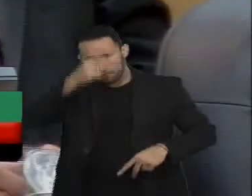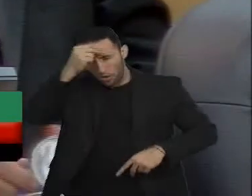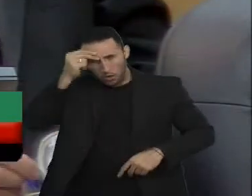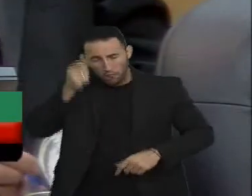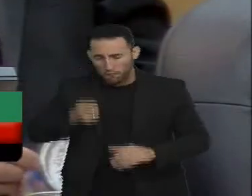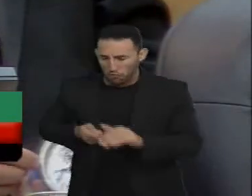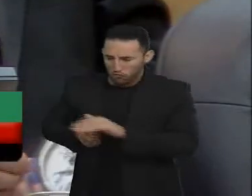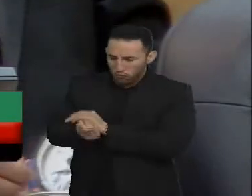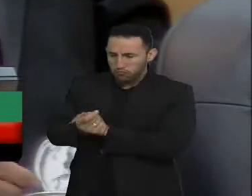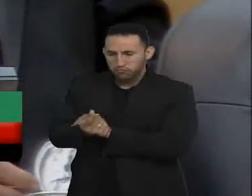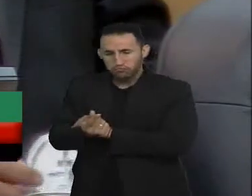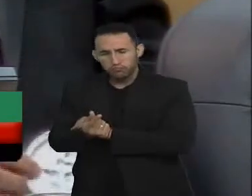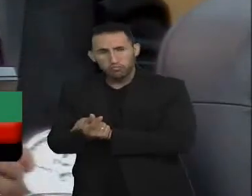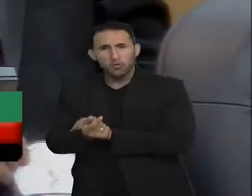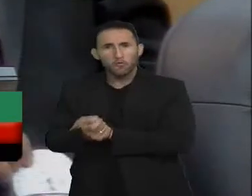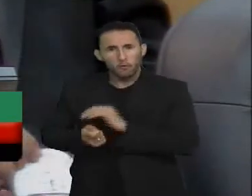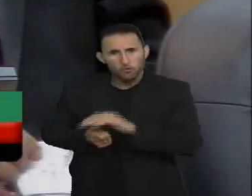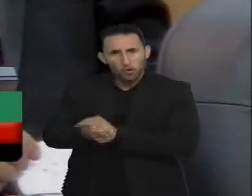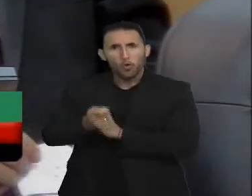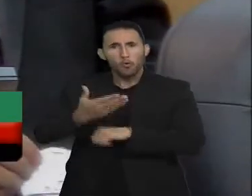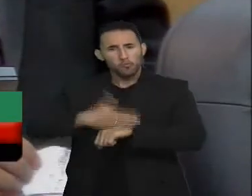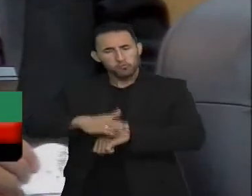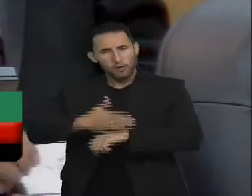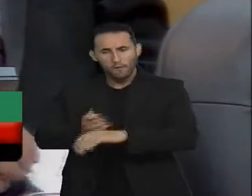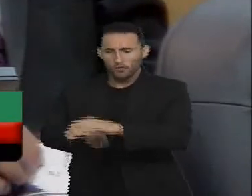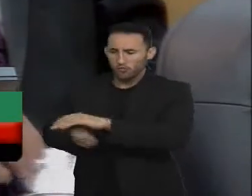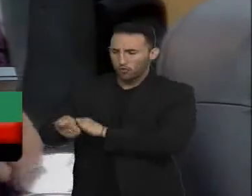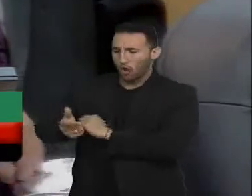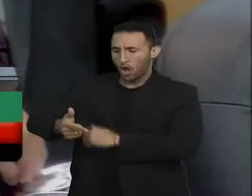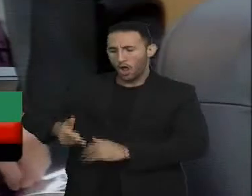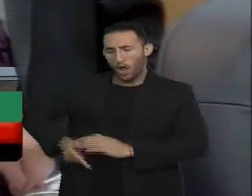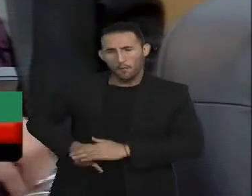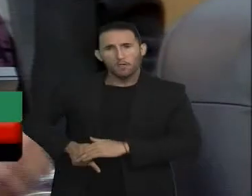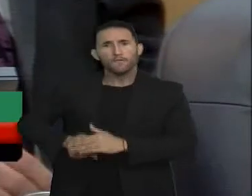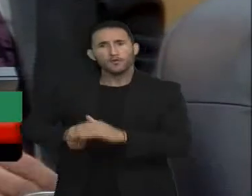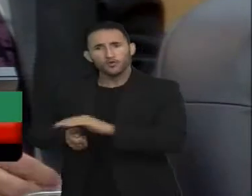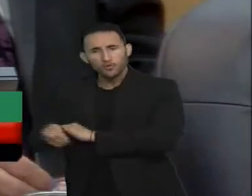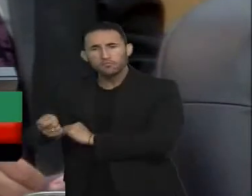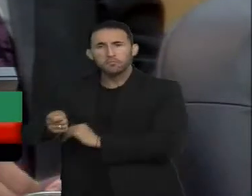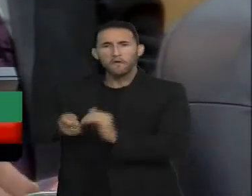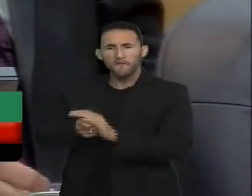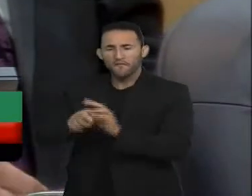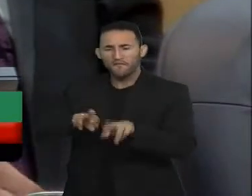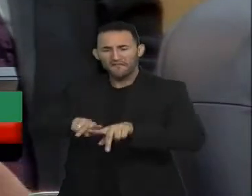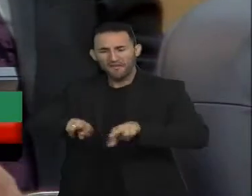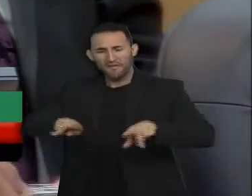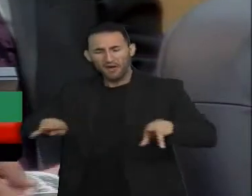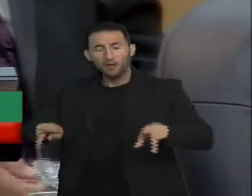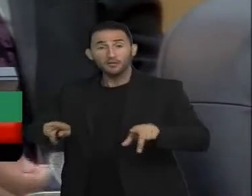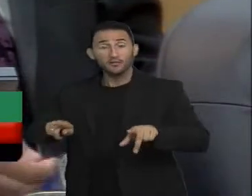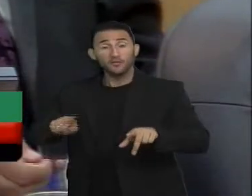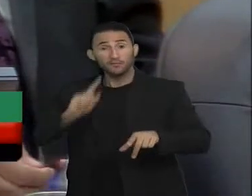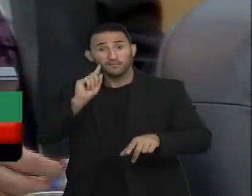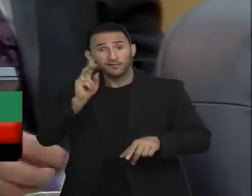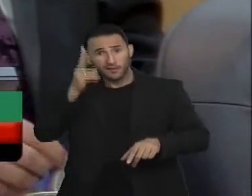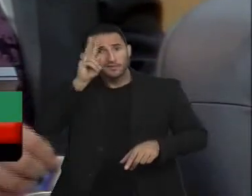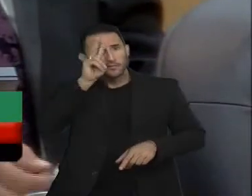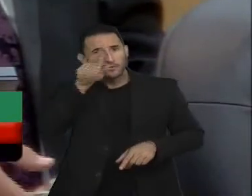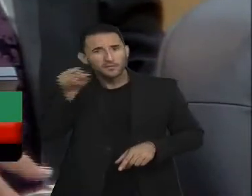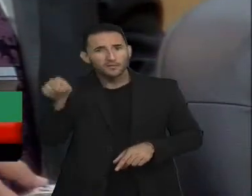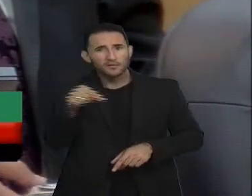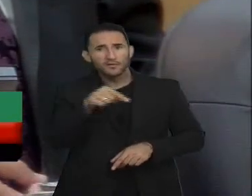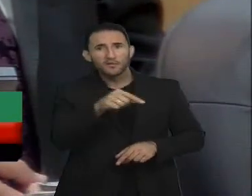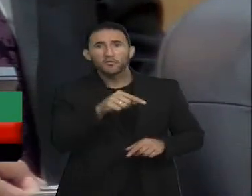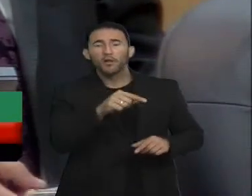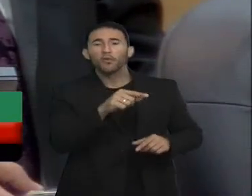armamentos. Vossa Excelência, vereador Paulo Júnior, teve aqui na entrega de armamentos para a